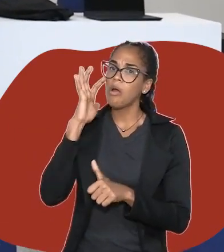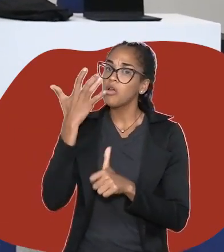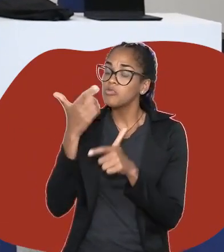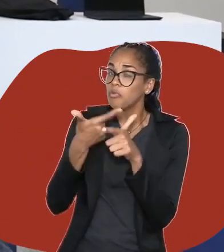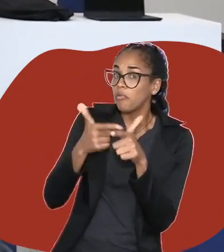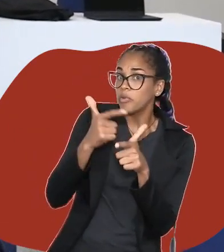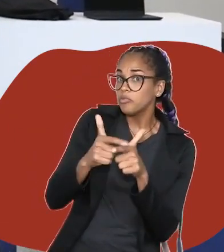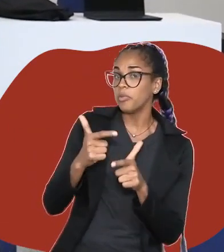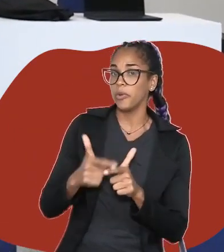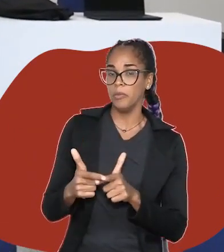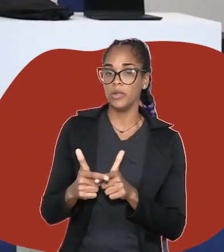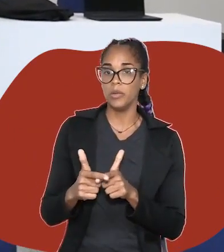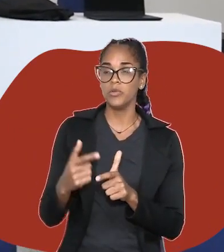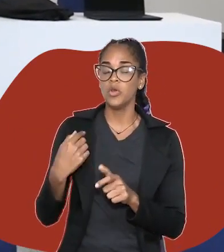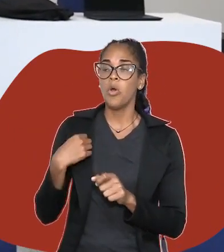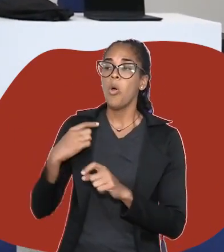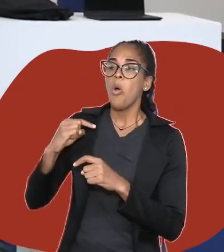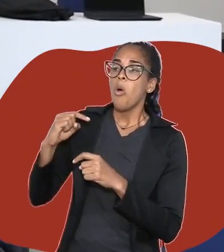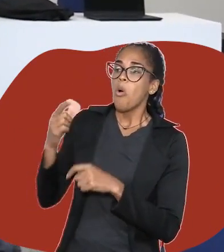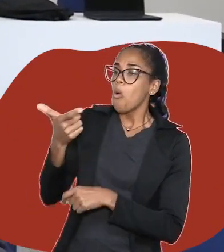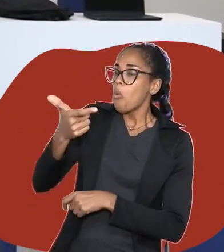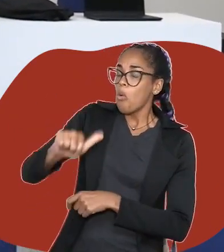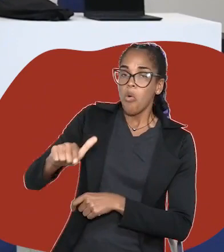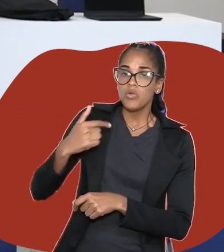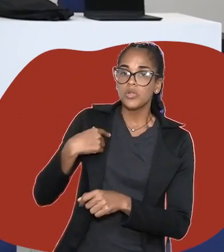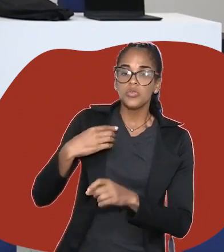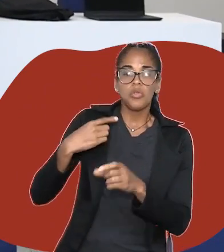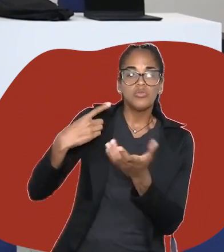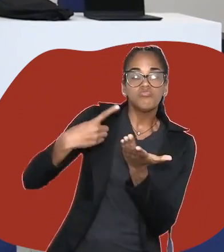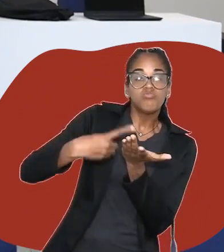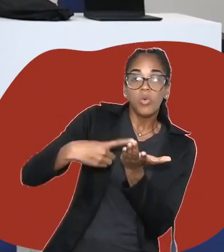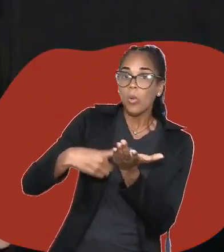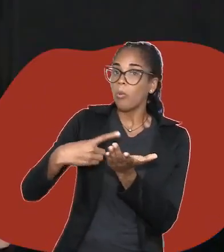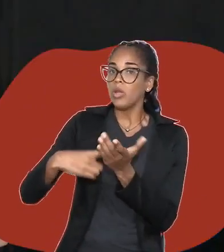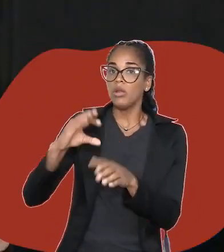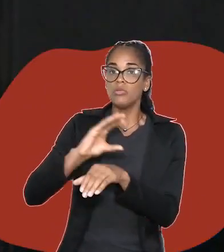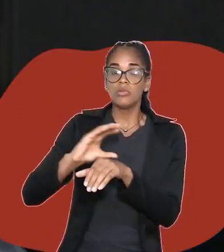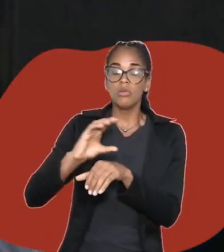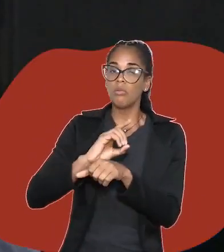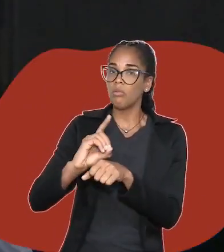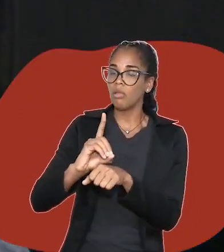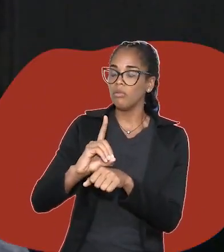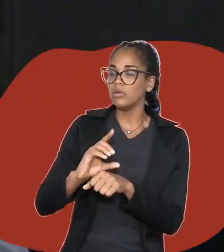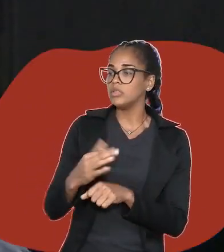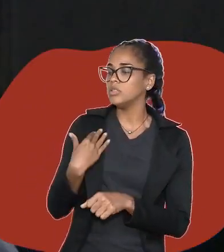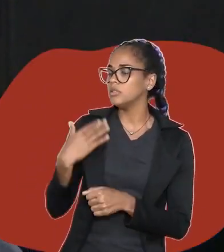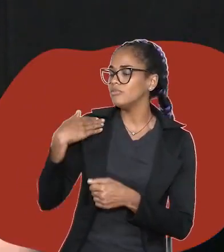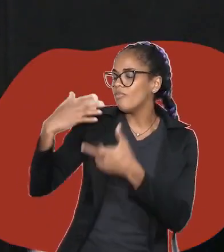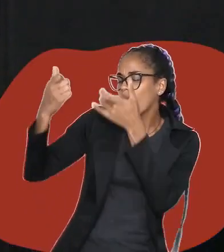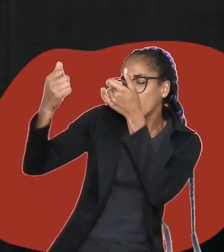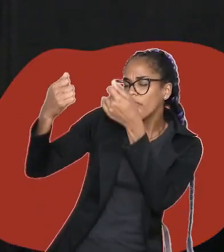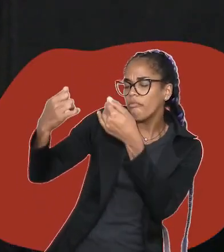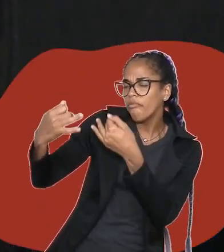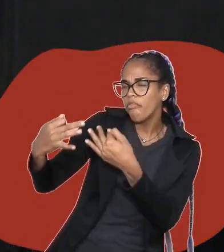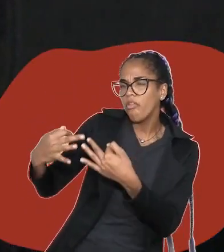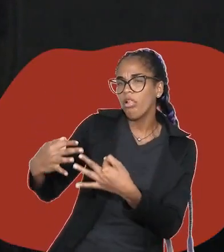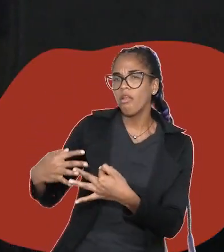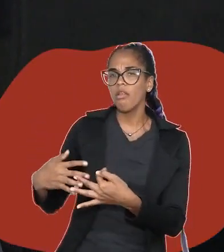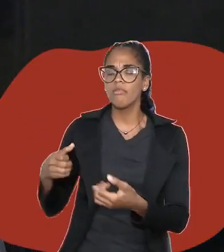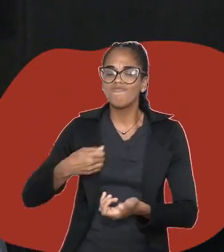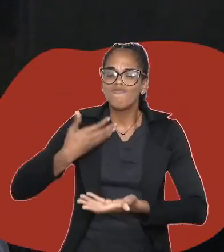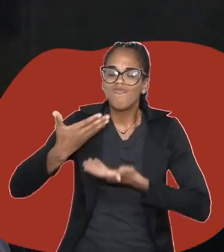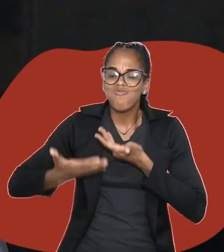já resolvidas, outras acertadas com os coordenadores, e o importante é que tem fluído bem.